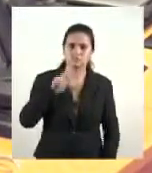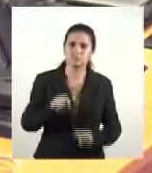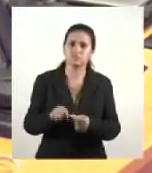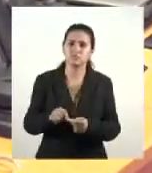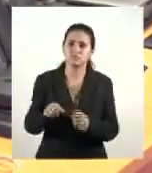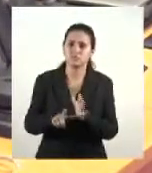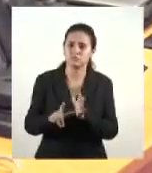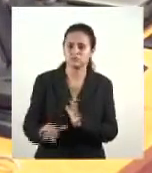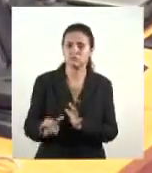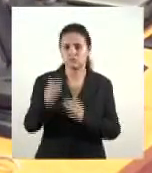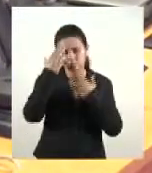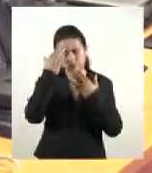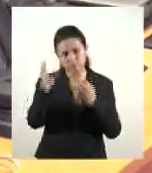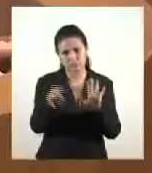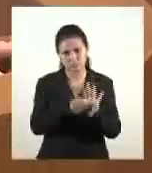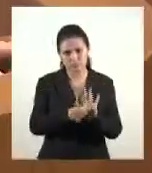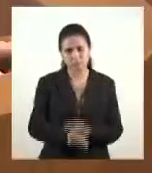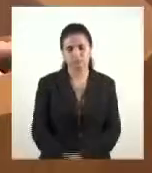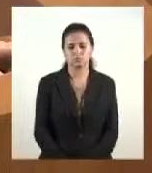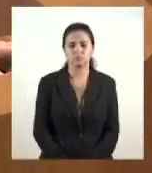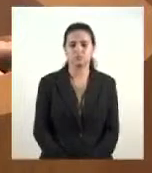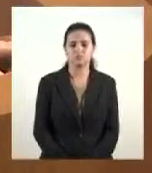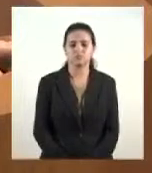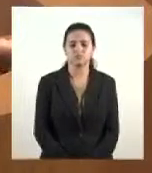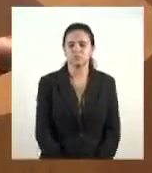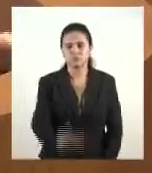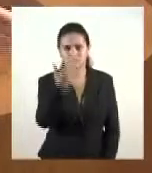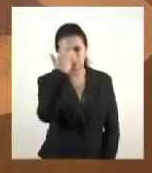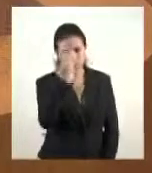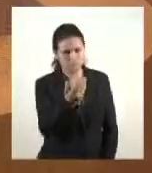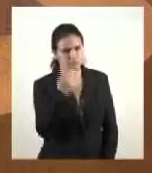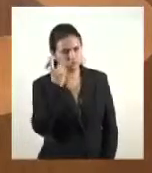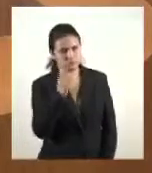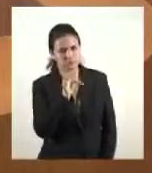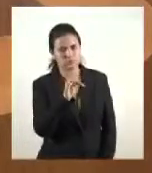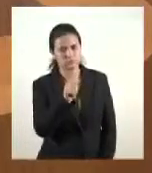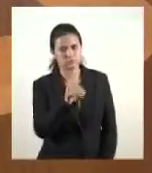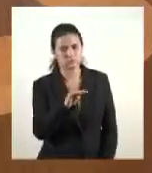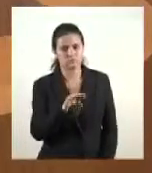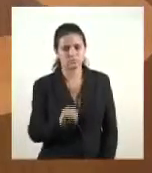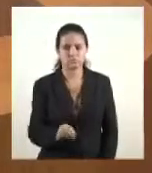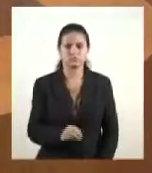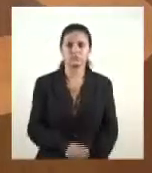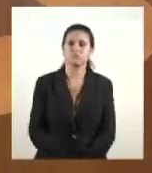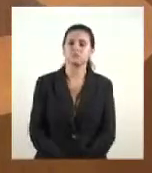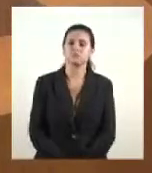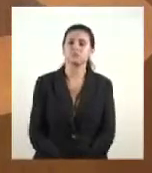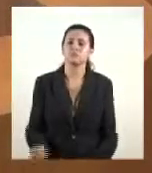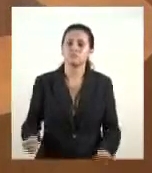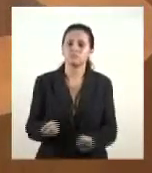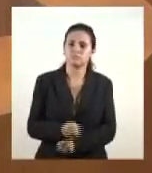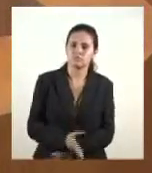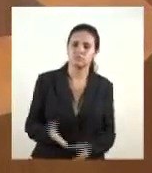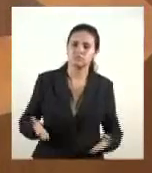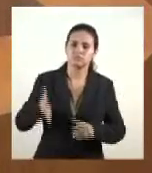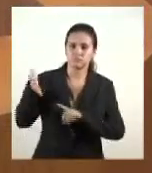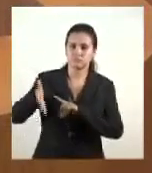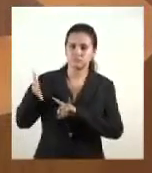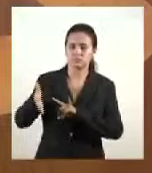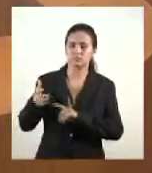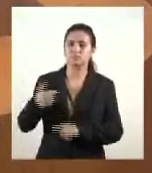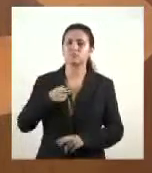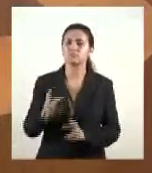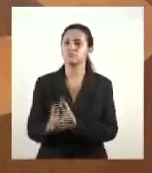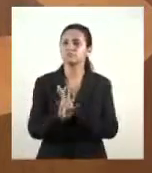Eu agradeço a parte, deputado. Agradeço a parte do deputado Fábio Macedo e concluo, senhor presidente, meu pronunciamento com a esperança, e mais do